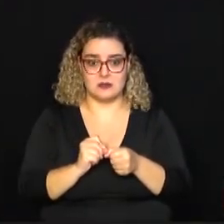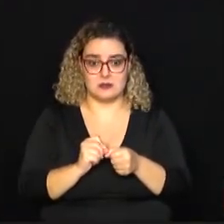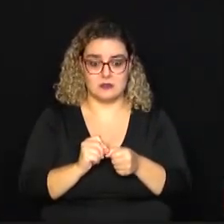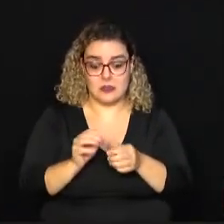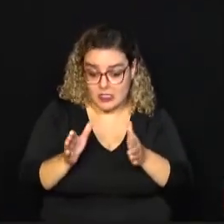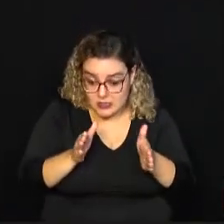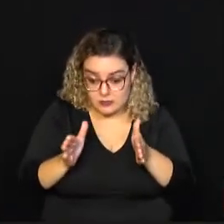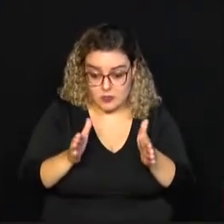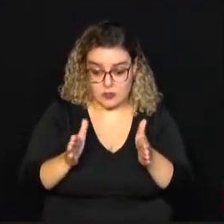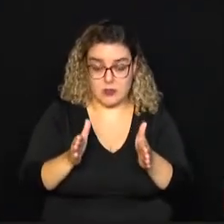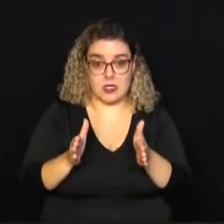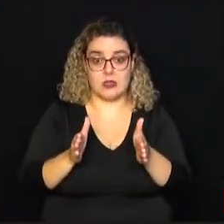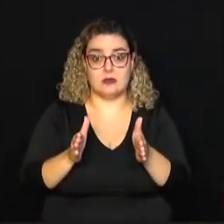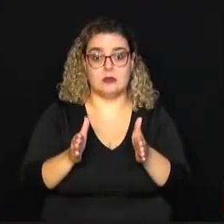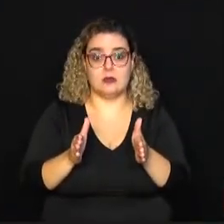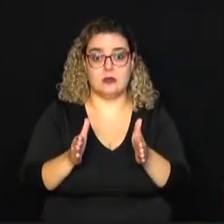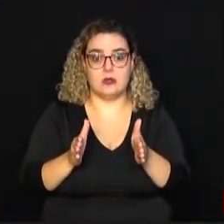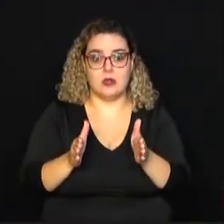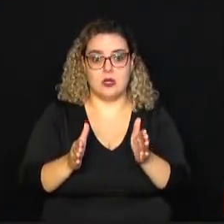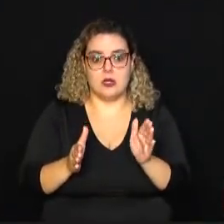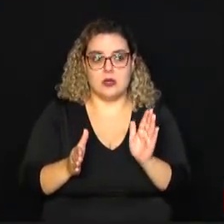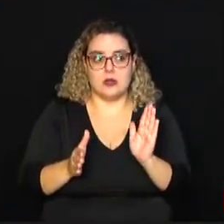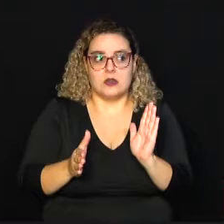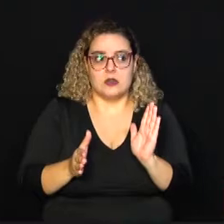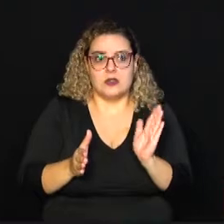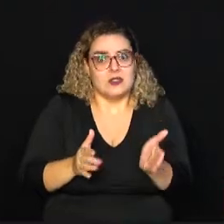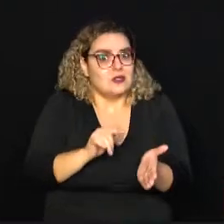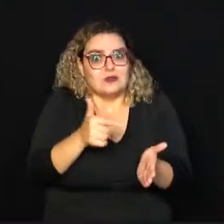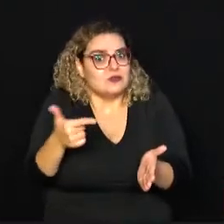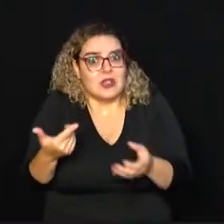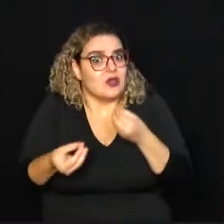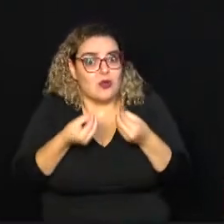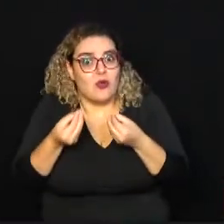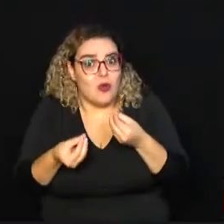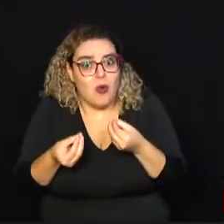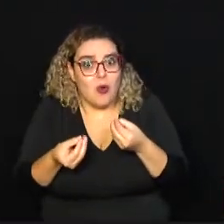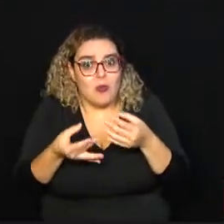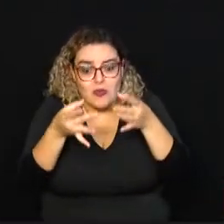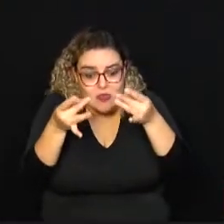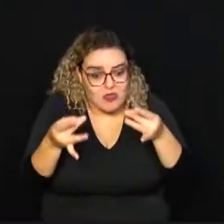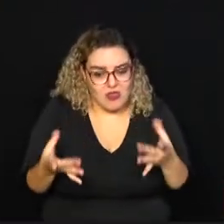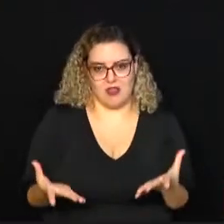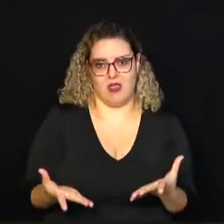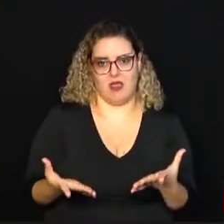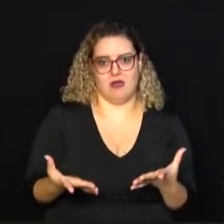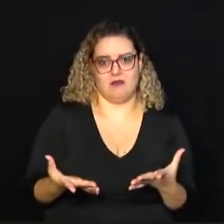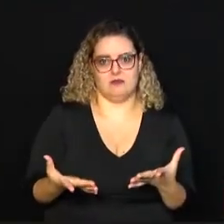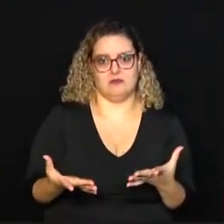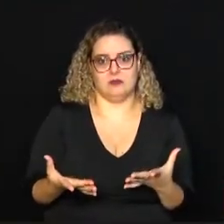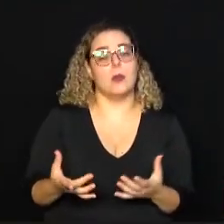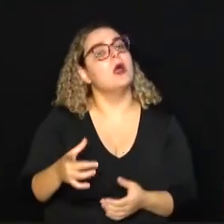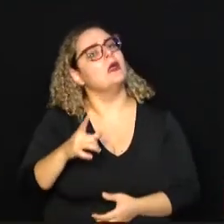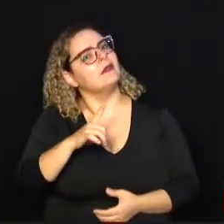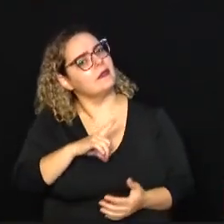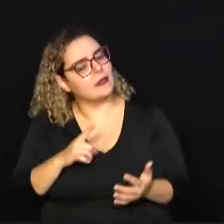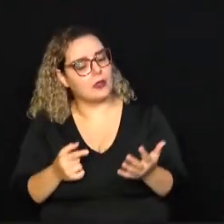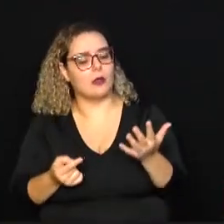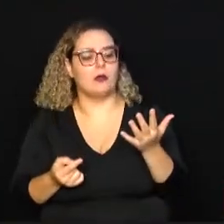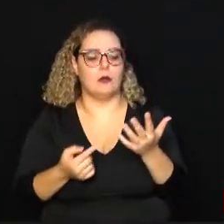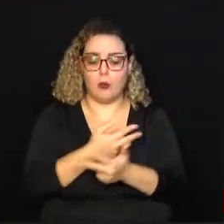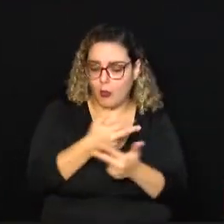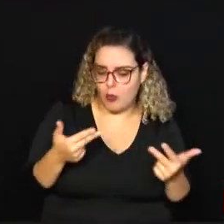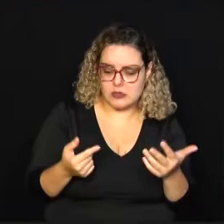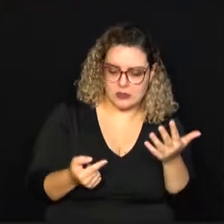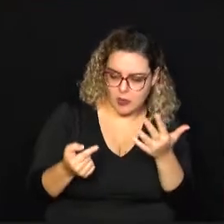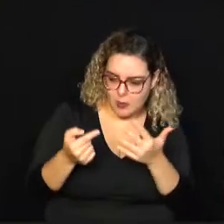nesse momento já não tem mais como ser classificado desta forma, né? Então tem algumas coisas que nós já